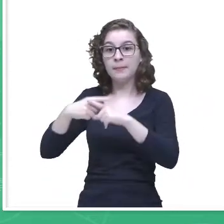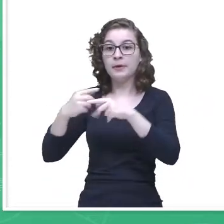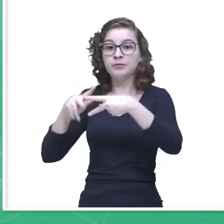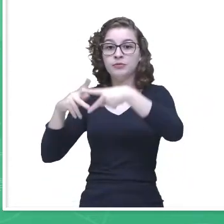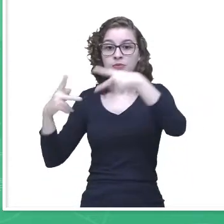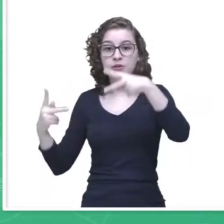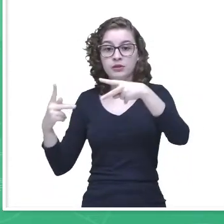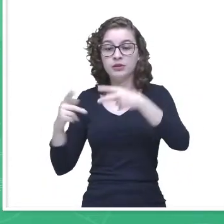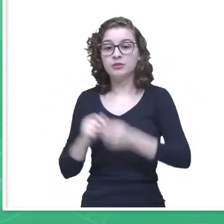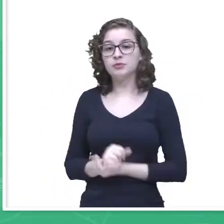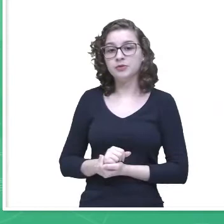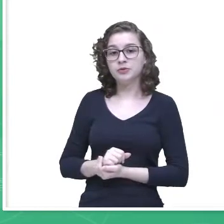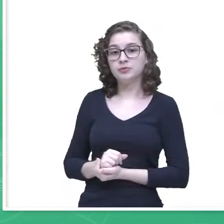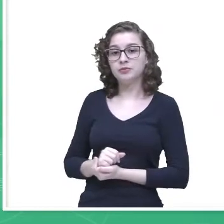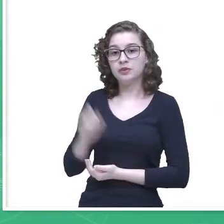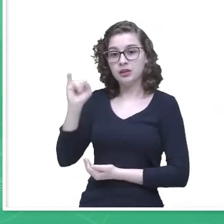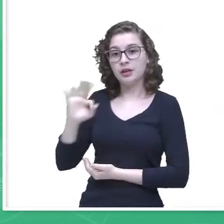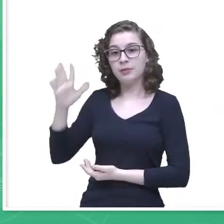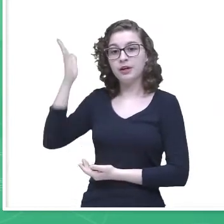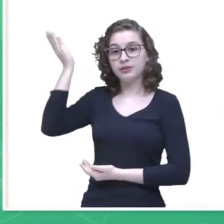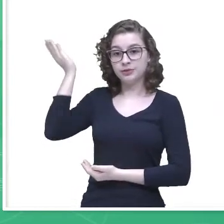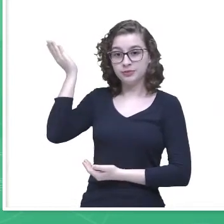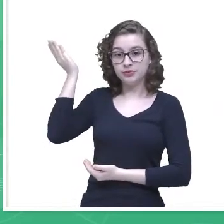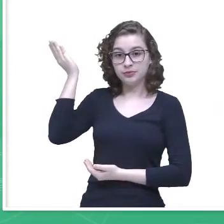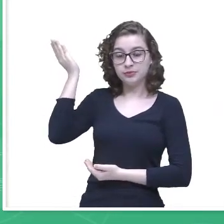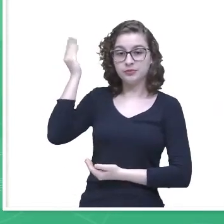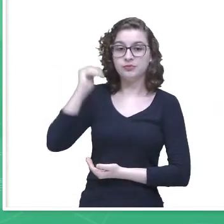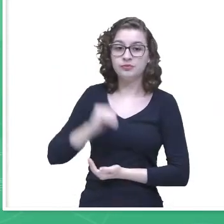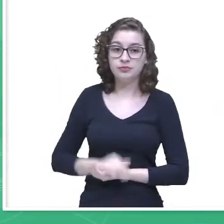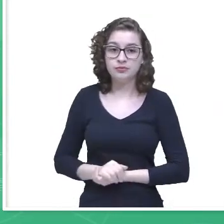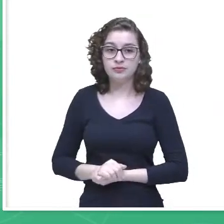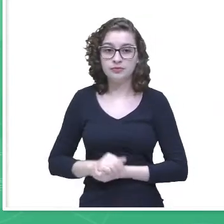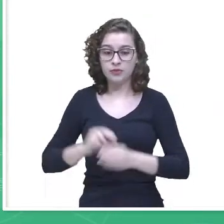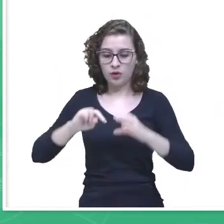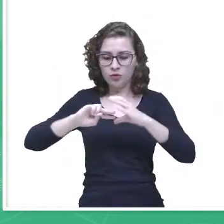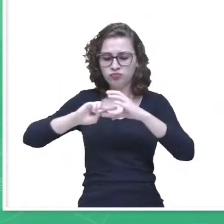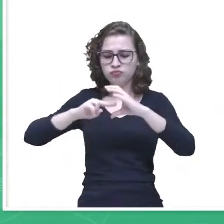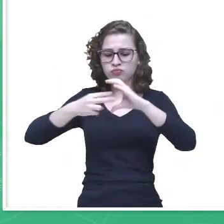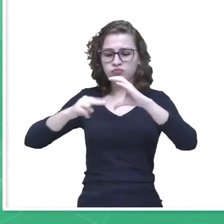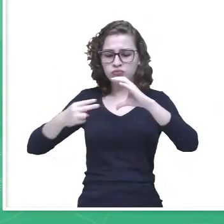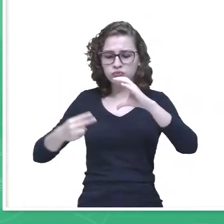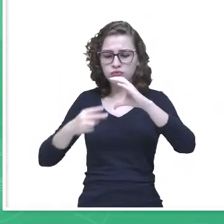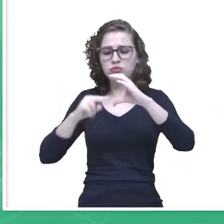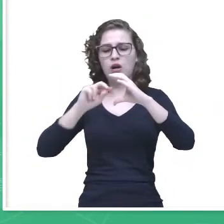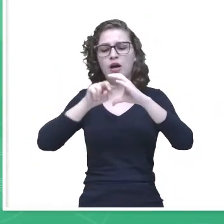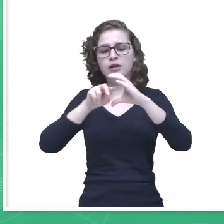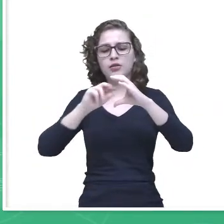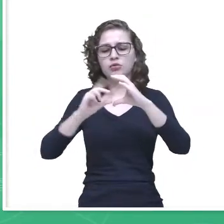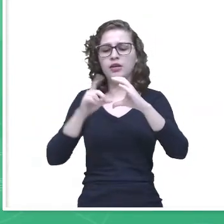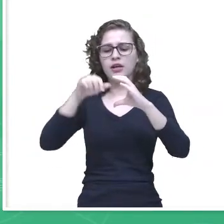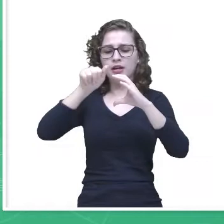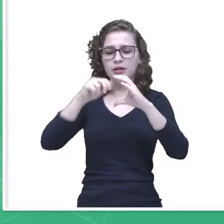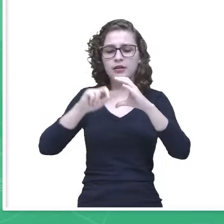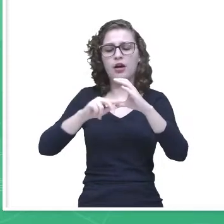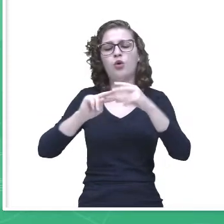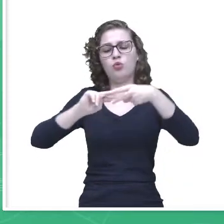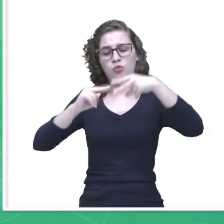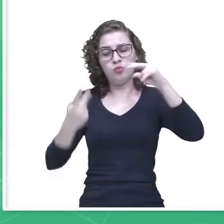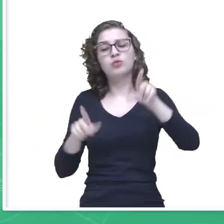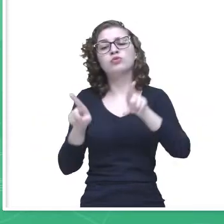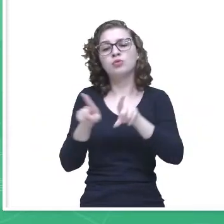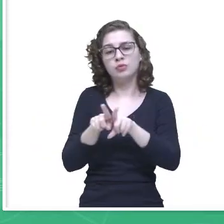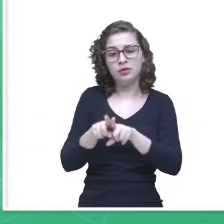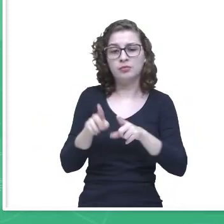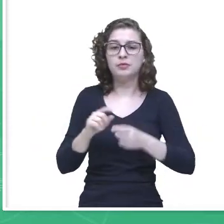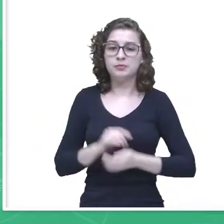de cromossomos, beleza? E o DNA está no núcleo da célula, consequentemente, os cromossomos também estão no núcleo da célula.